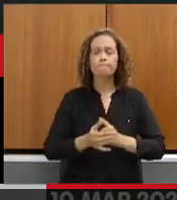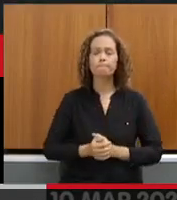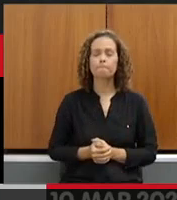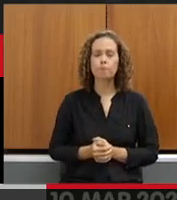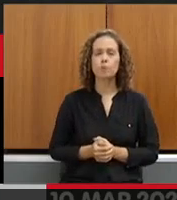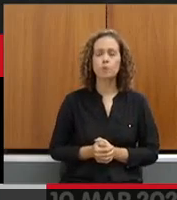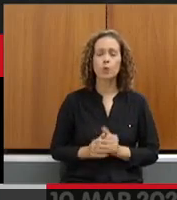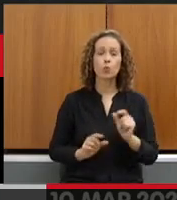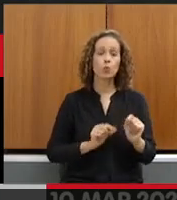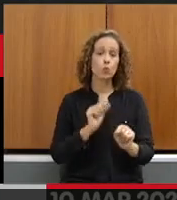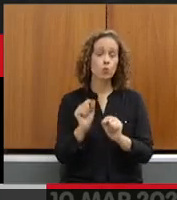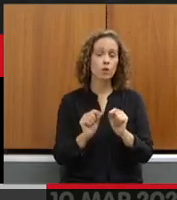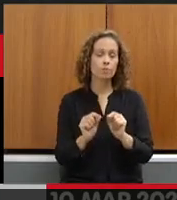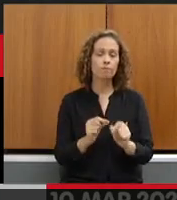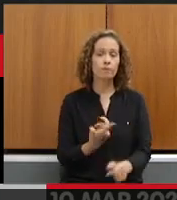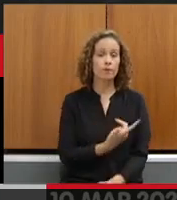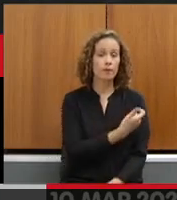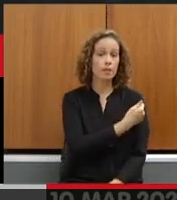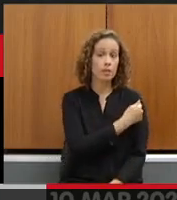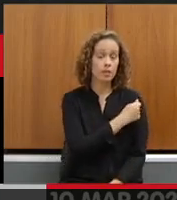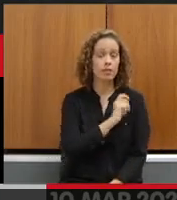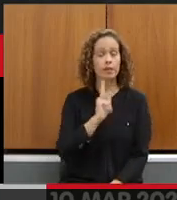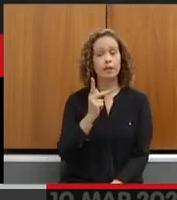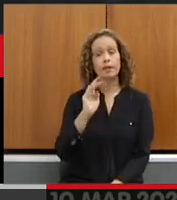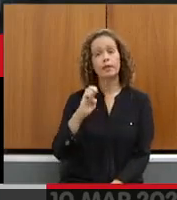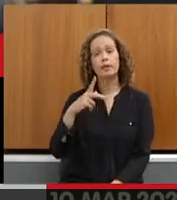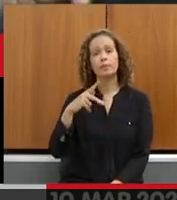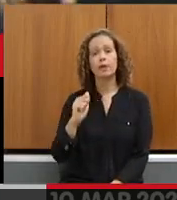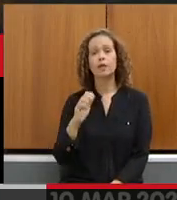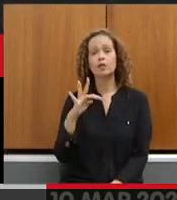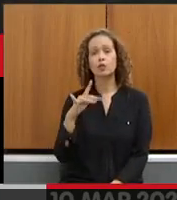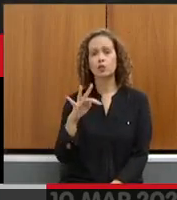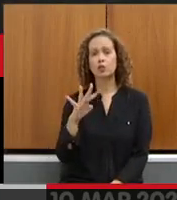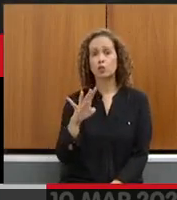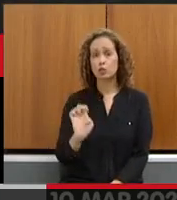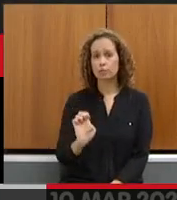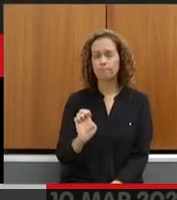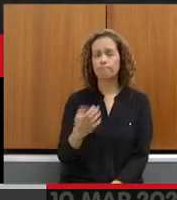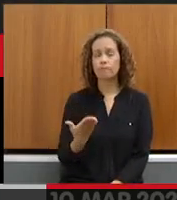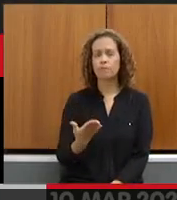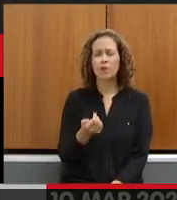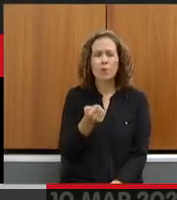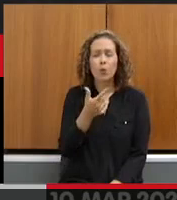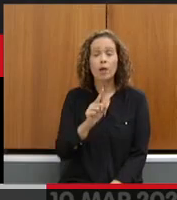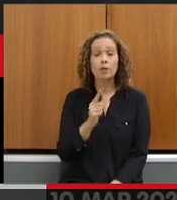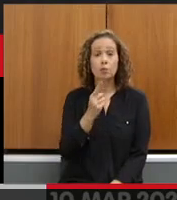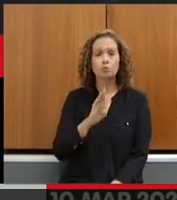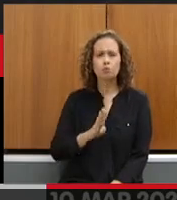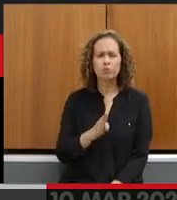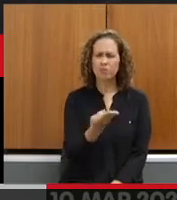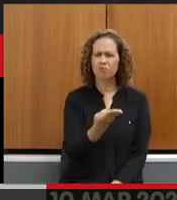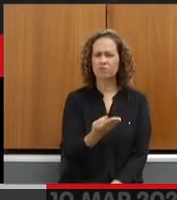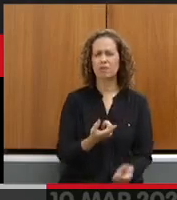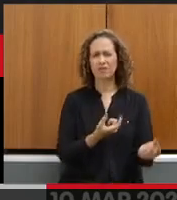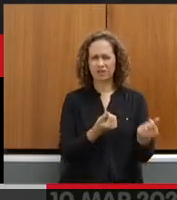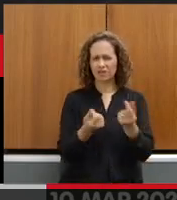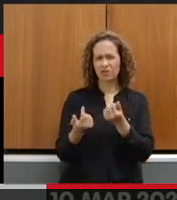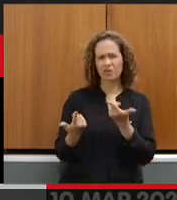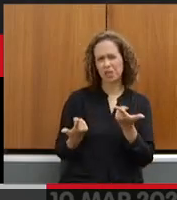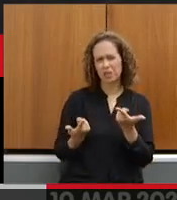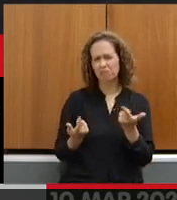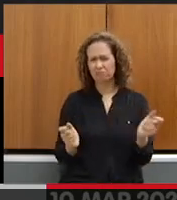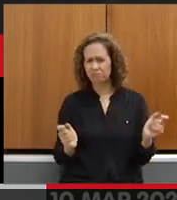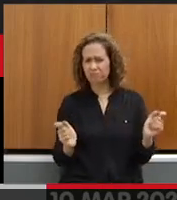vacina e daí Pati quase zumbi no caixa único do Estado eu não seria suficiente para terminar a